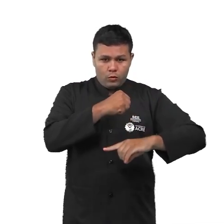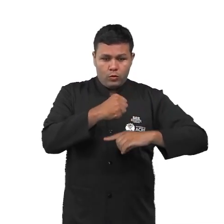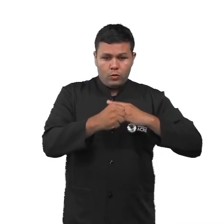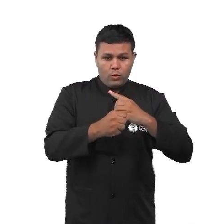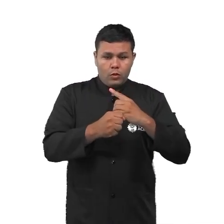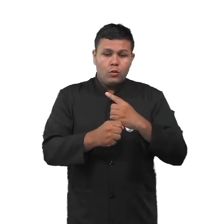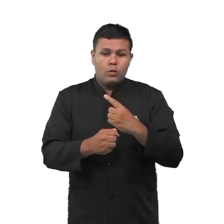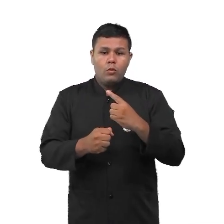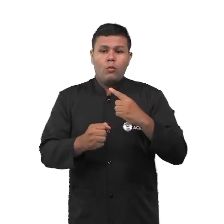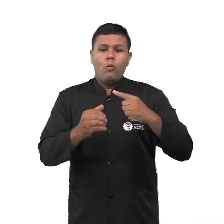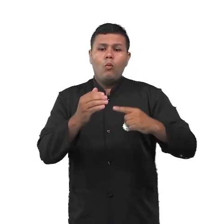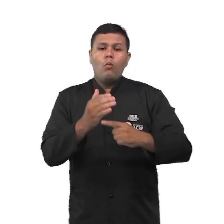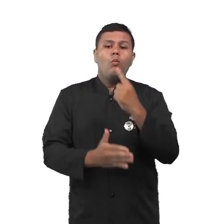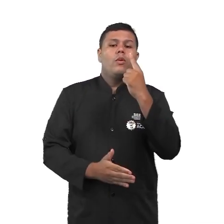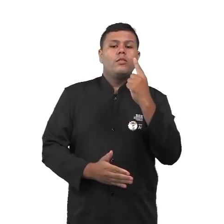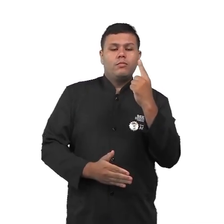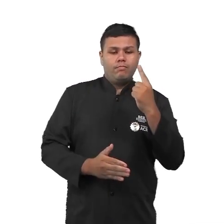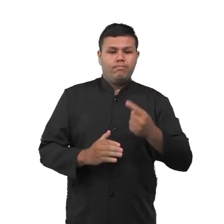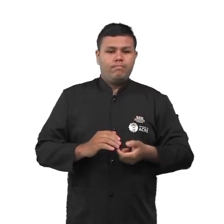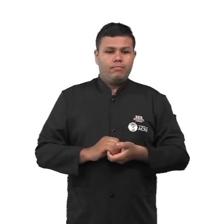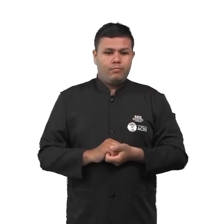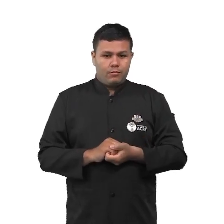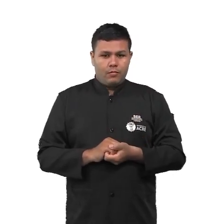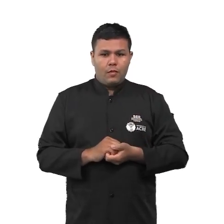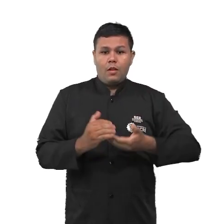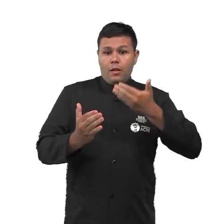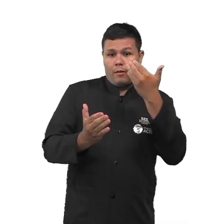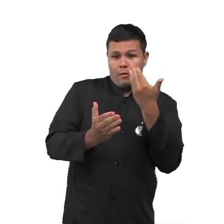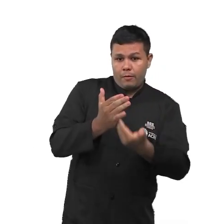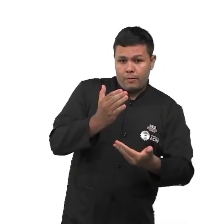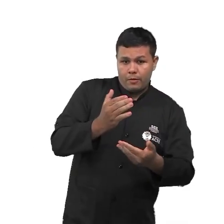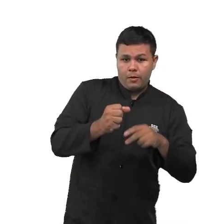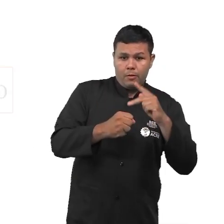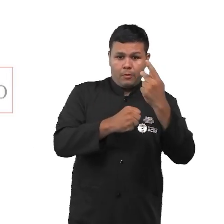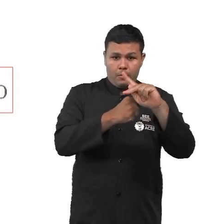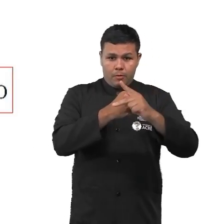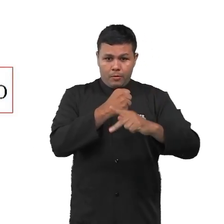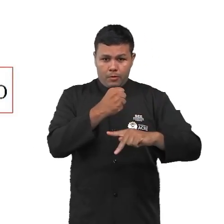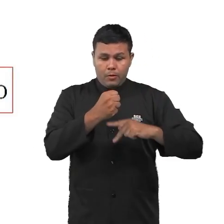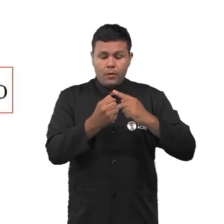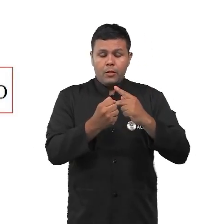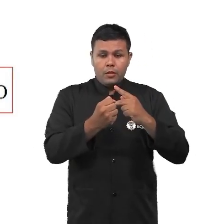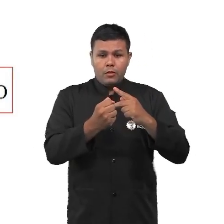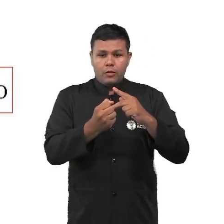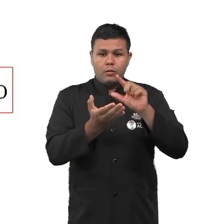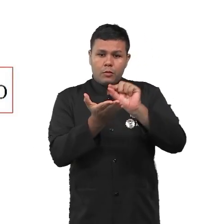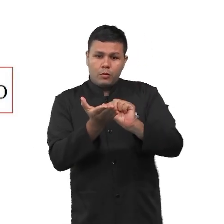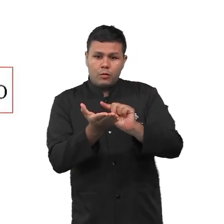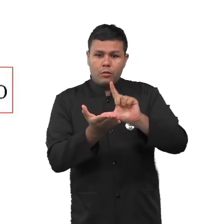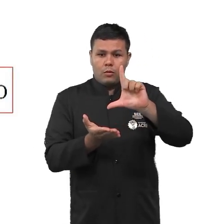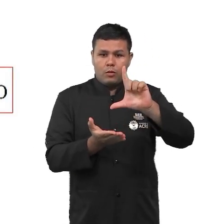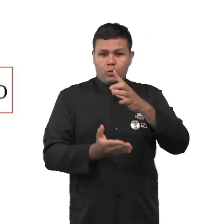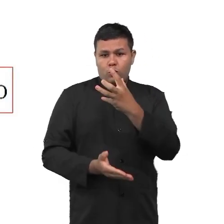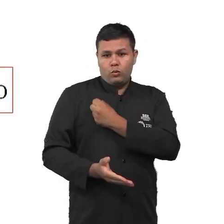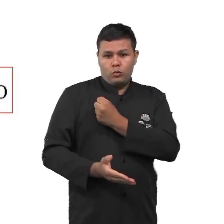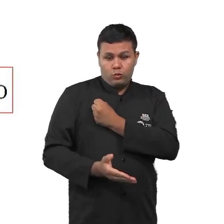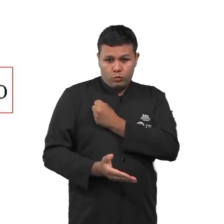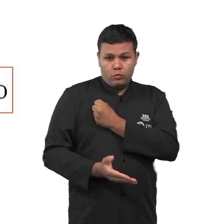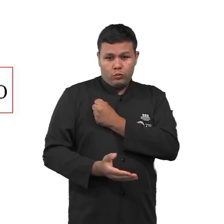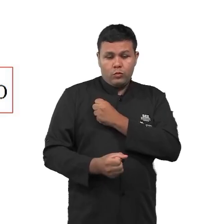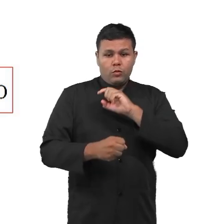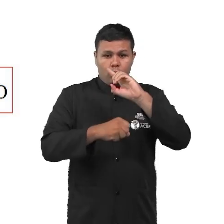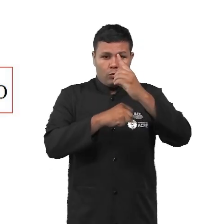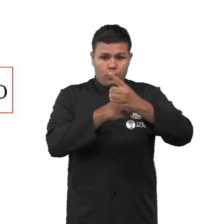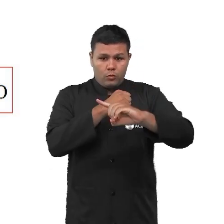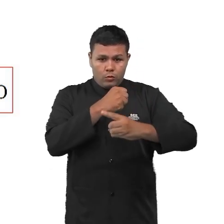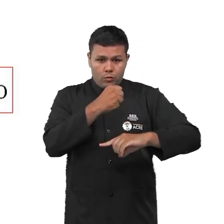interessante. Então, eu vou perder esse próton, mas eu vou ter um aumento no seu número atômico uma única vez. Eu tenho aqui